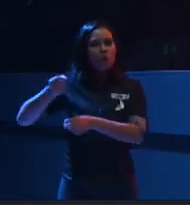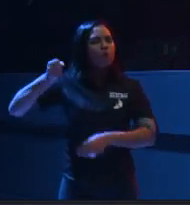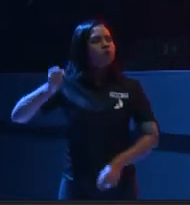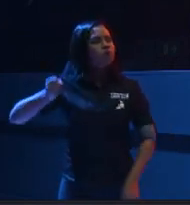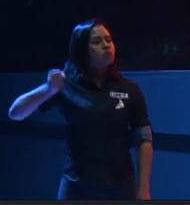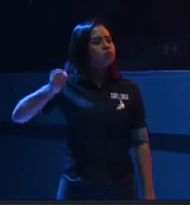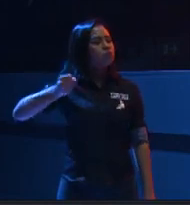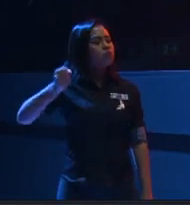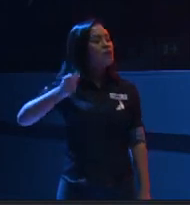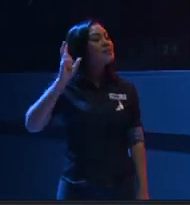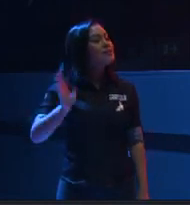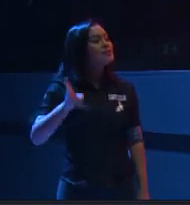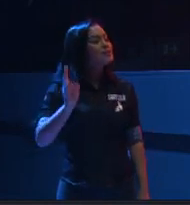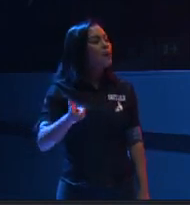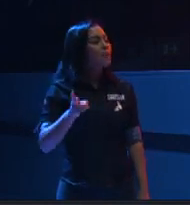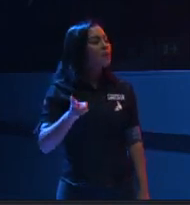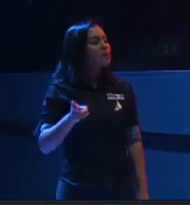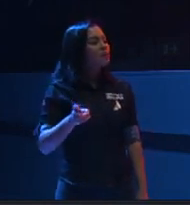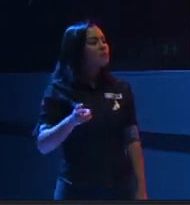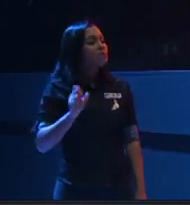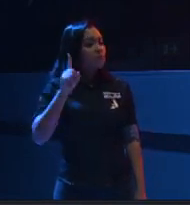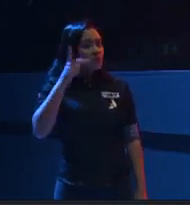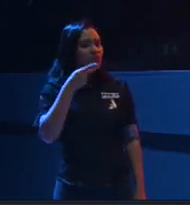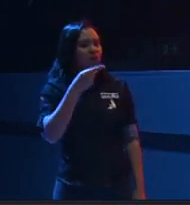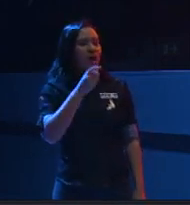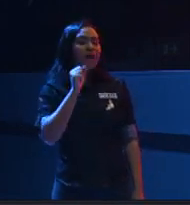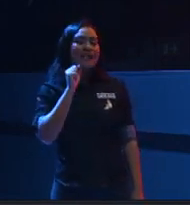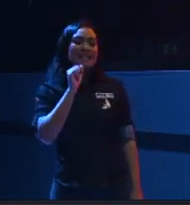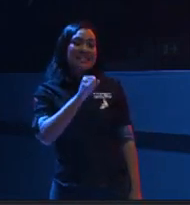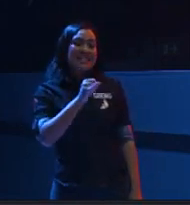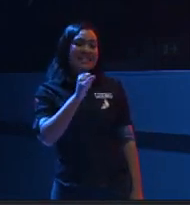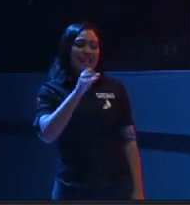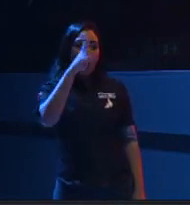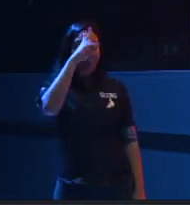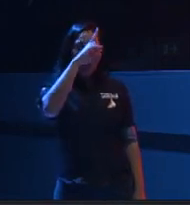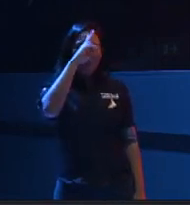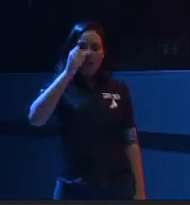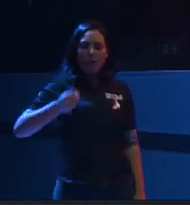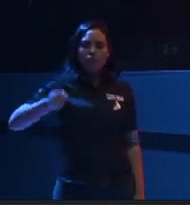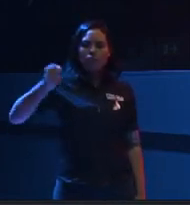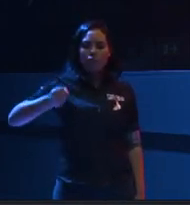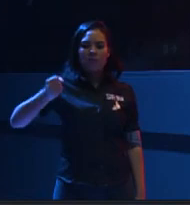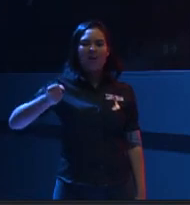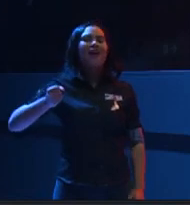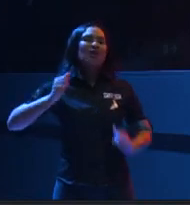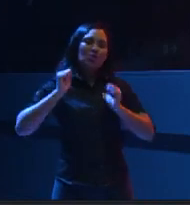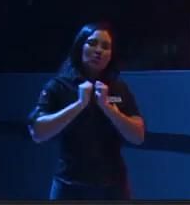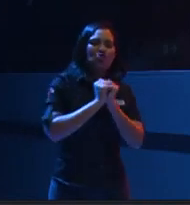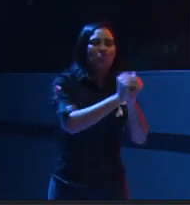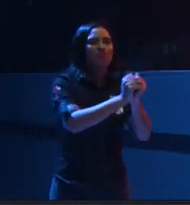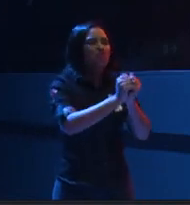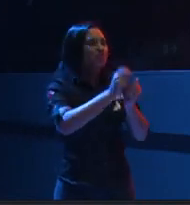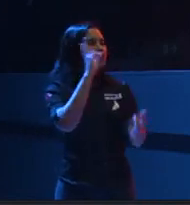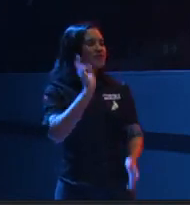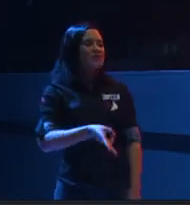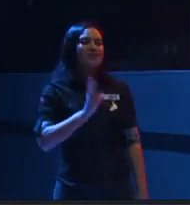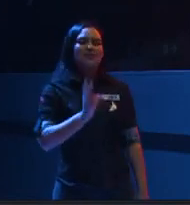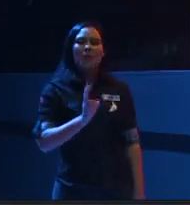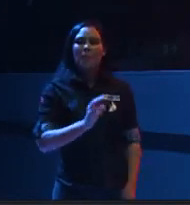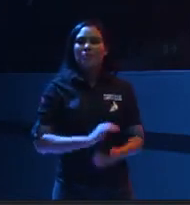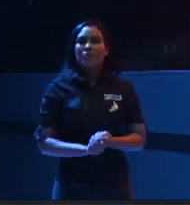lembrar que eu estou com você e aí quando Moisés chega no Egito e ele levanta o cajado